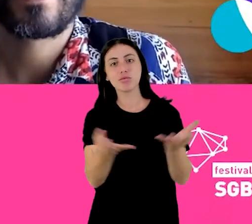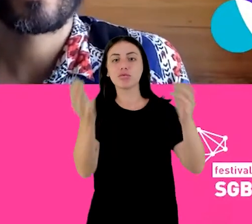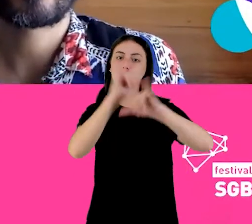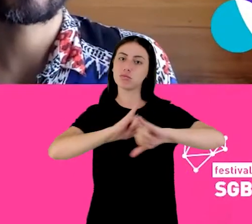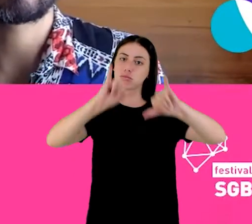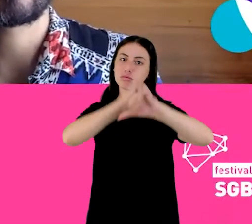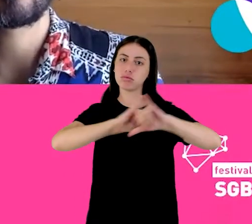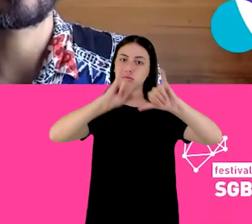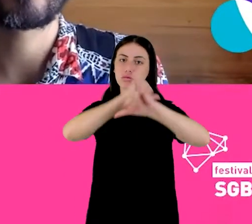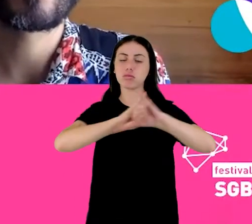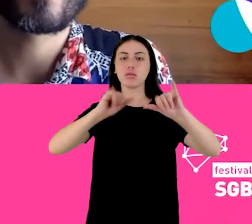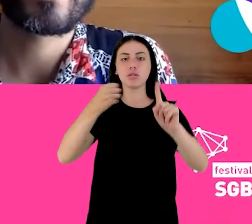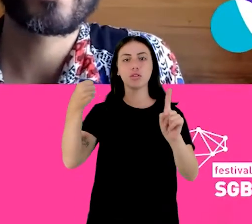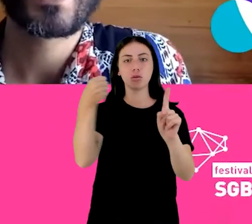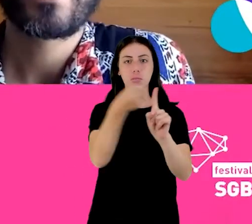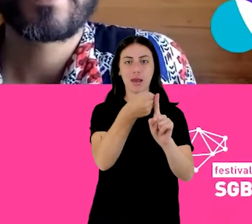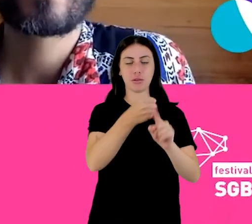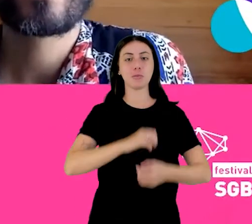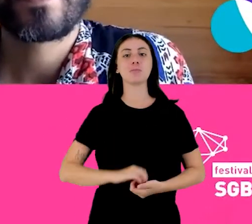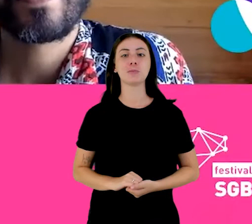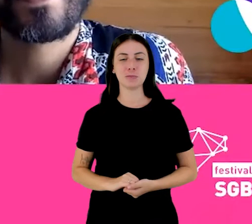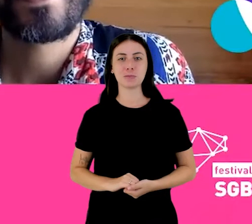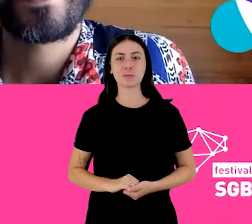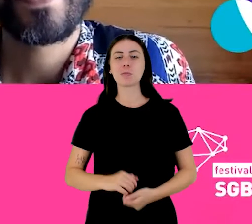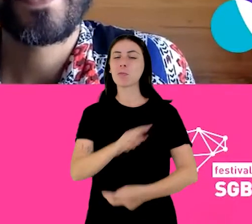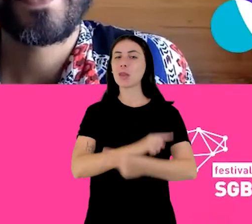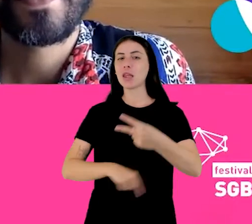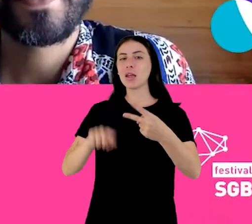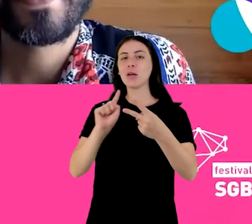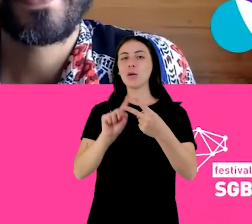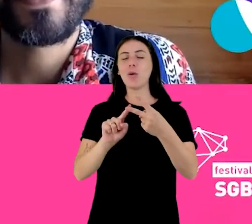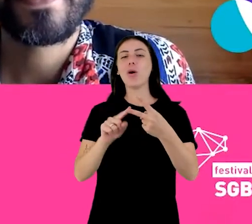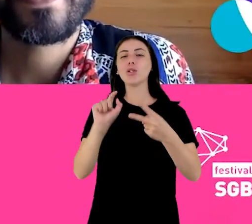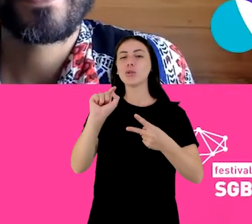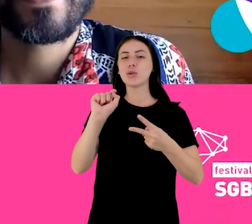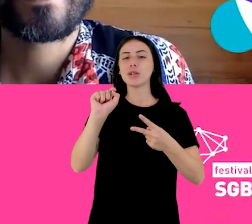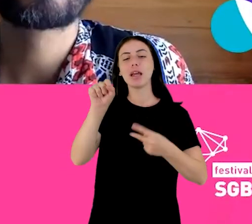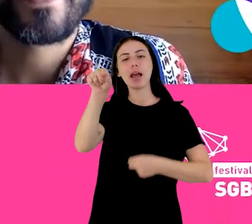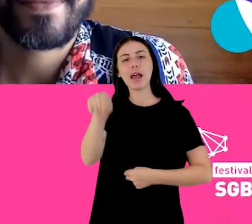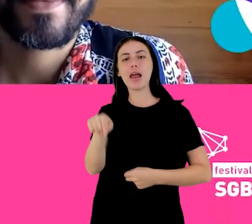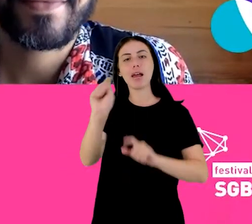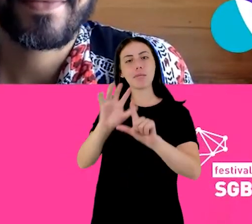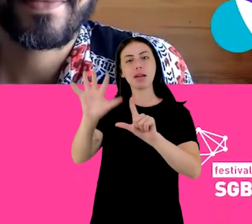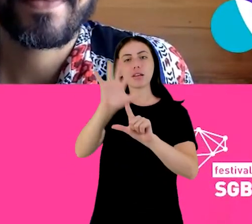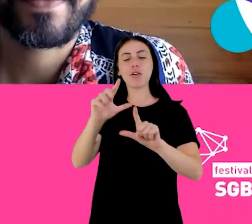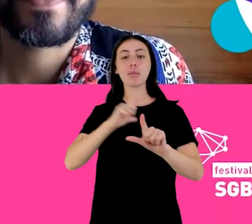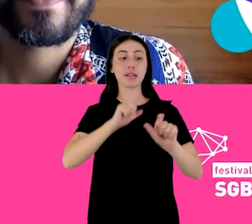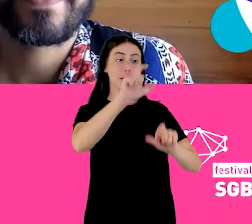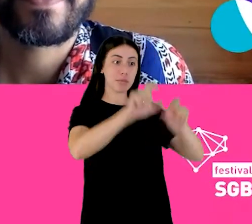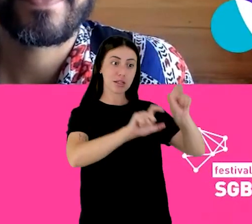explorarem o universo da distribuição de impacto. Tá? E a outra frente é o Good Pitch, que é essa celebração